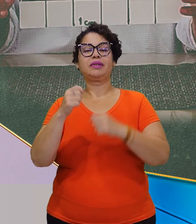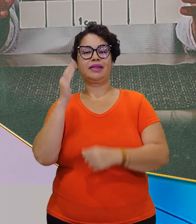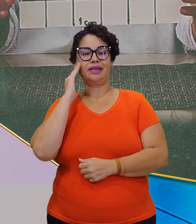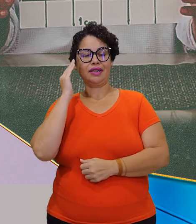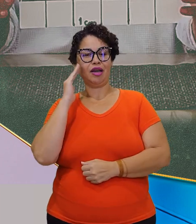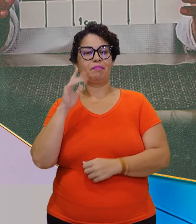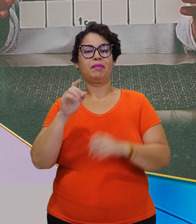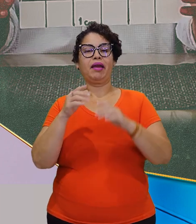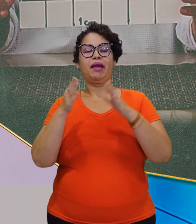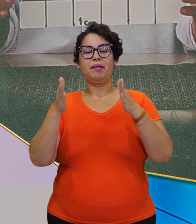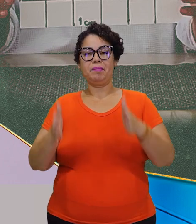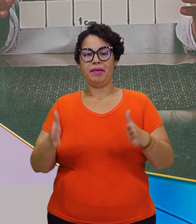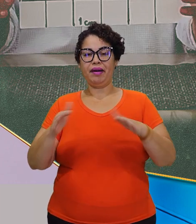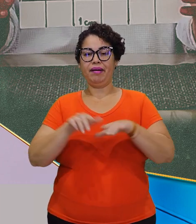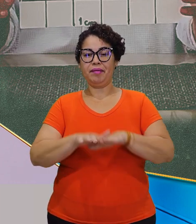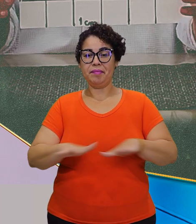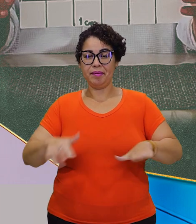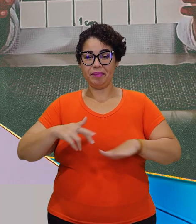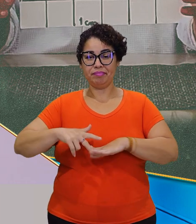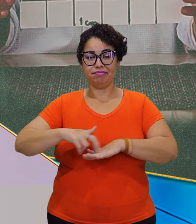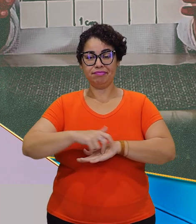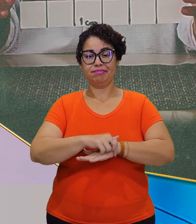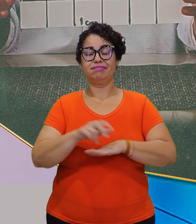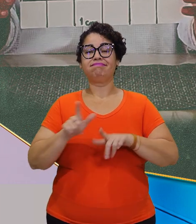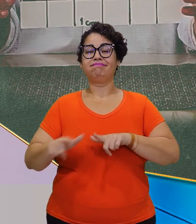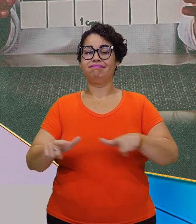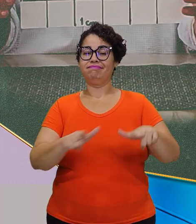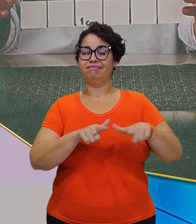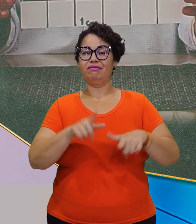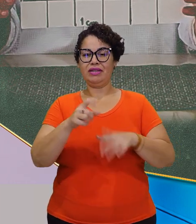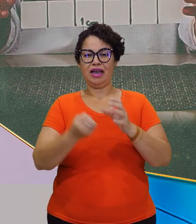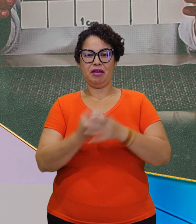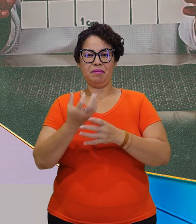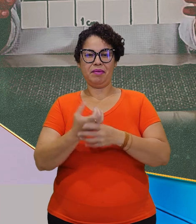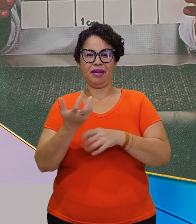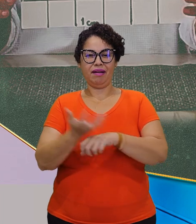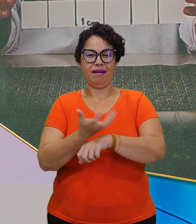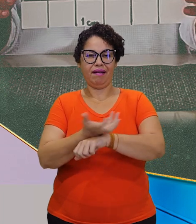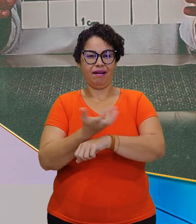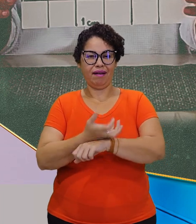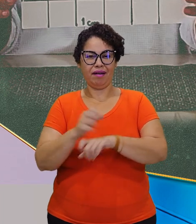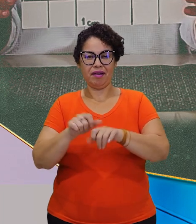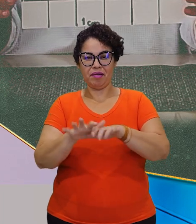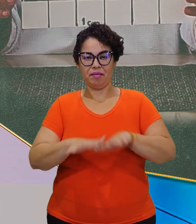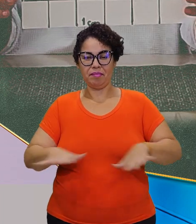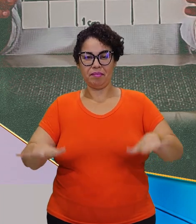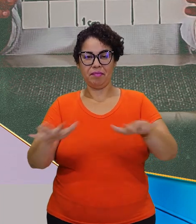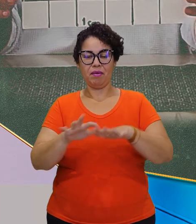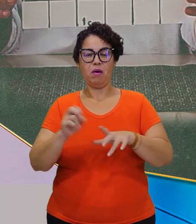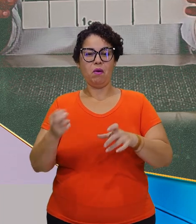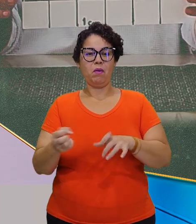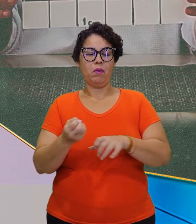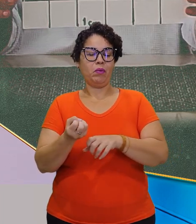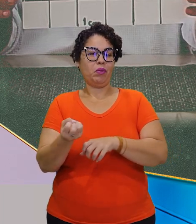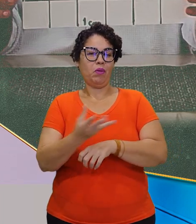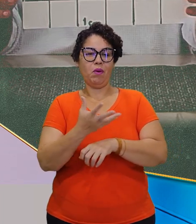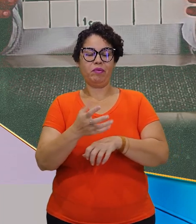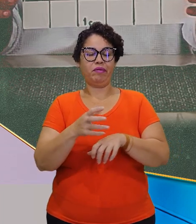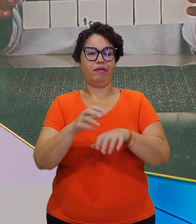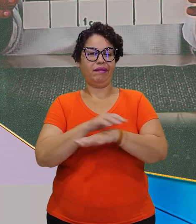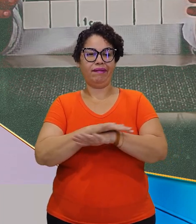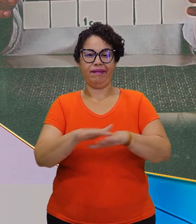saber a área das paredes e do piso. E se você deseja plantar grama em um jardim ou instalar um novo